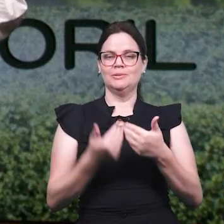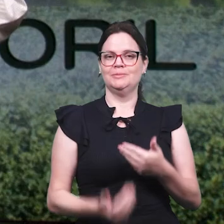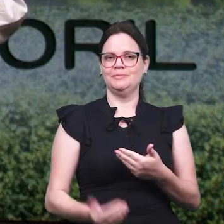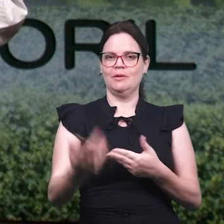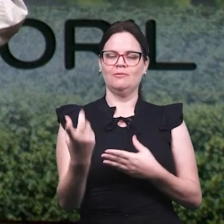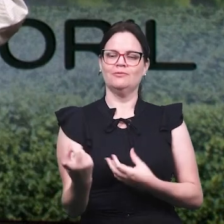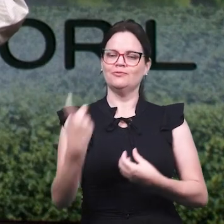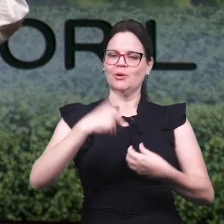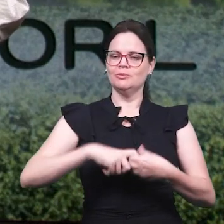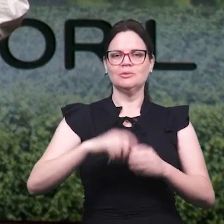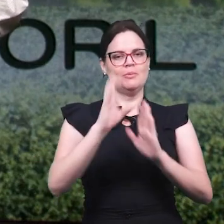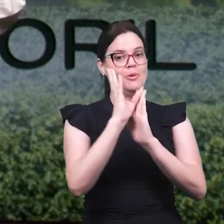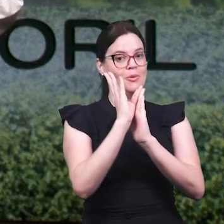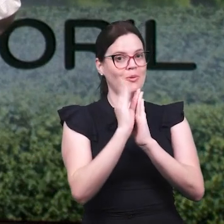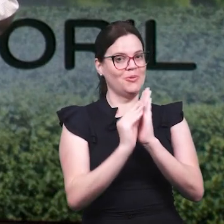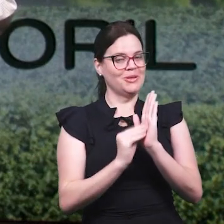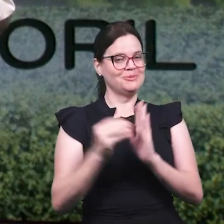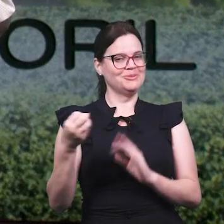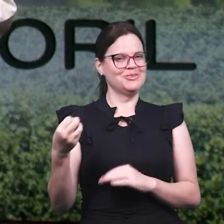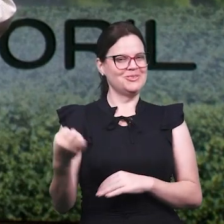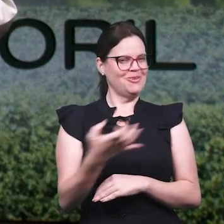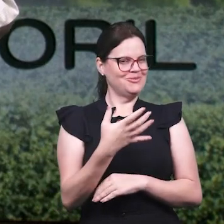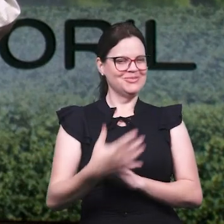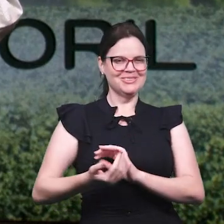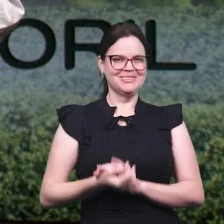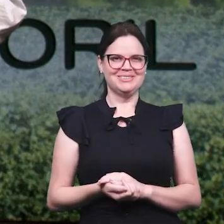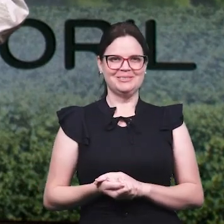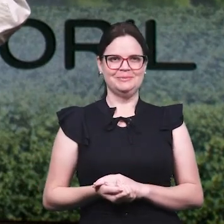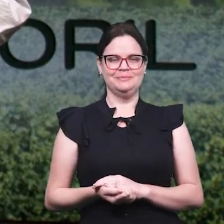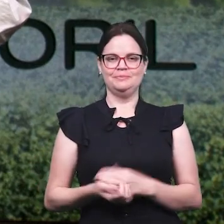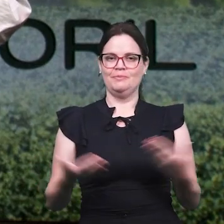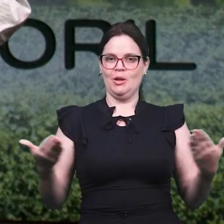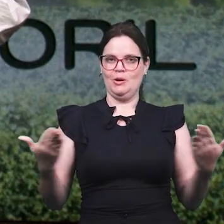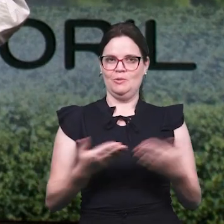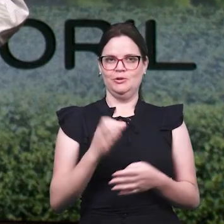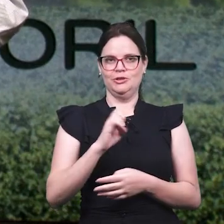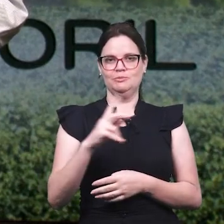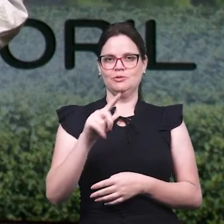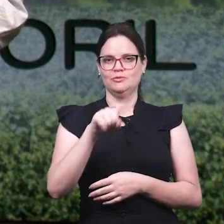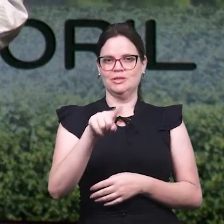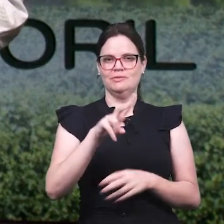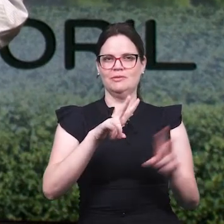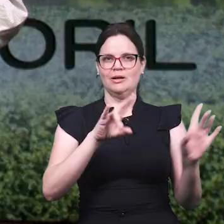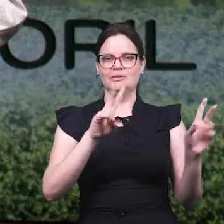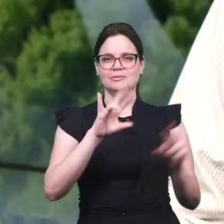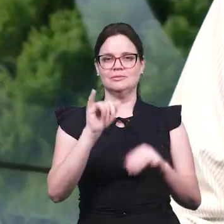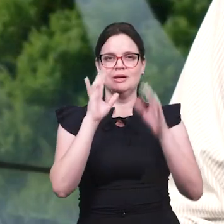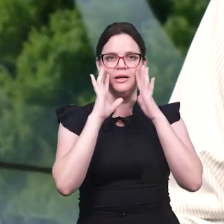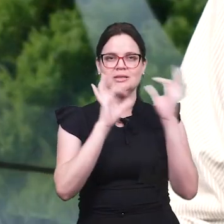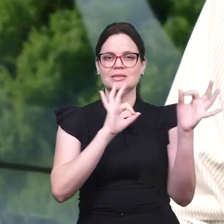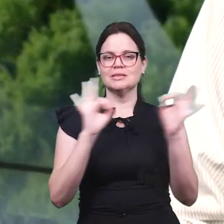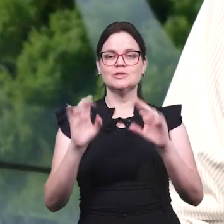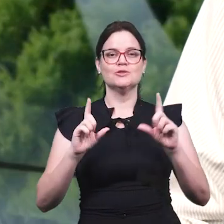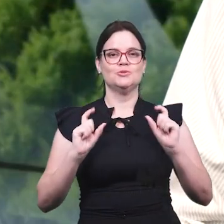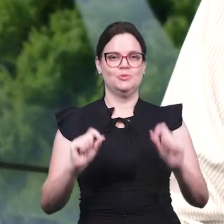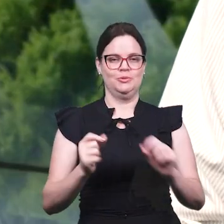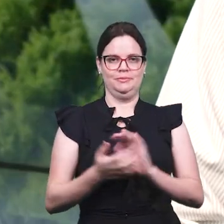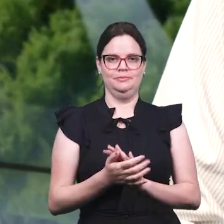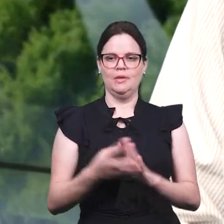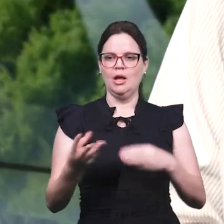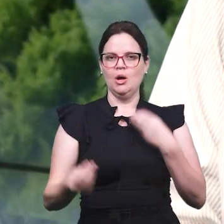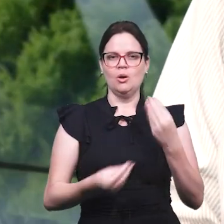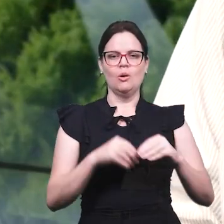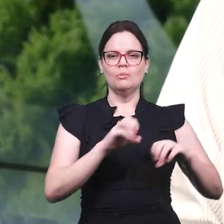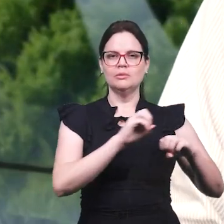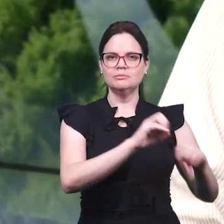nós retornamos com diversas matérias inéditas. No programa de hoje, você verá como a educação